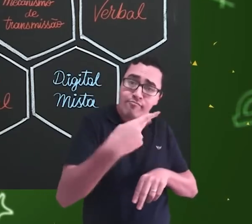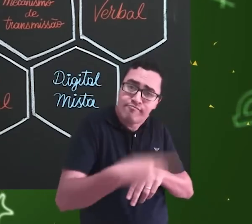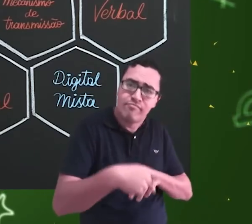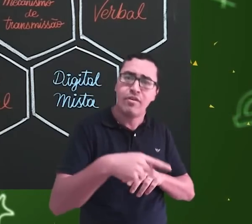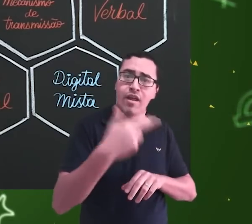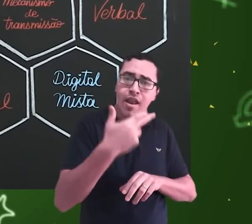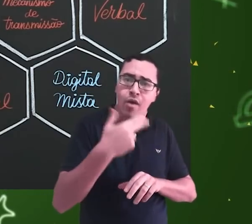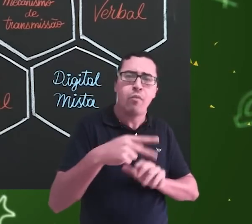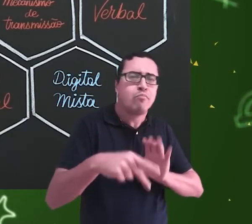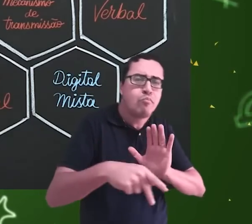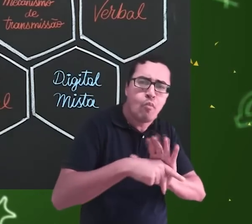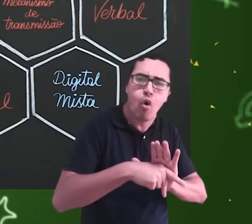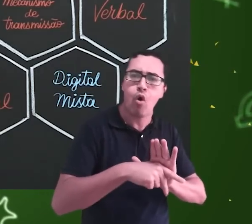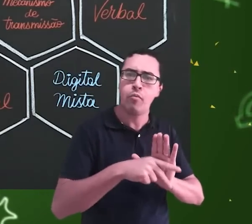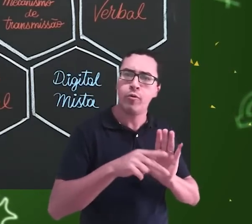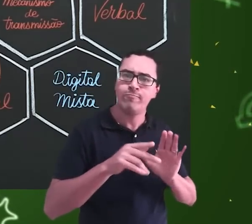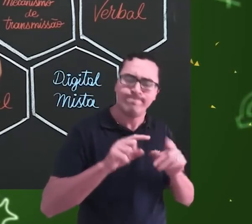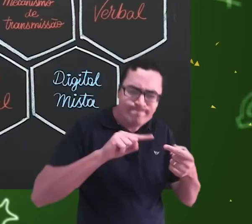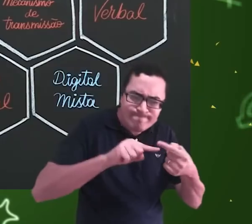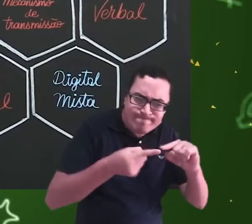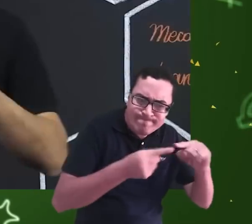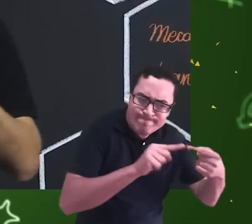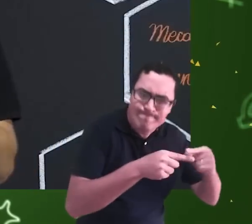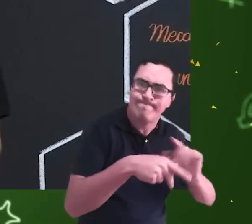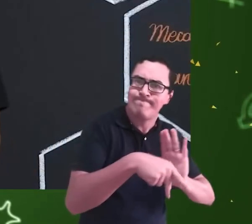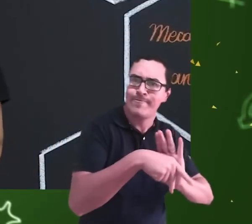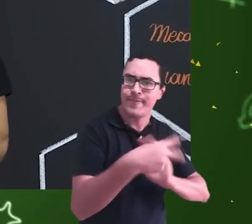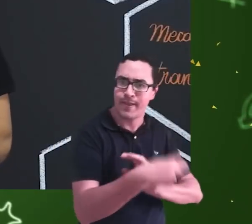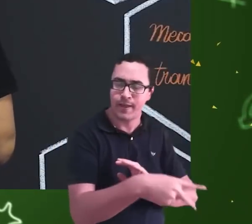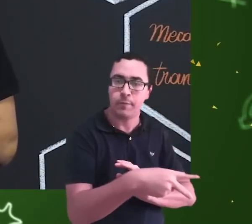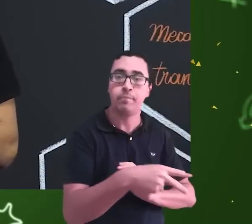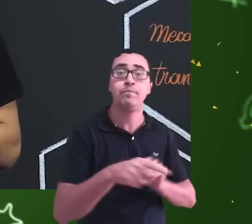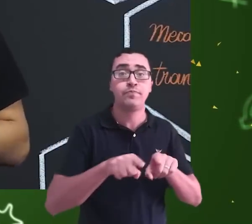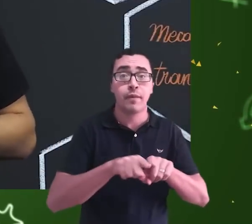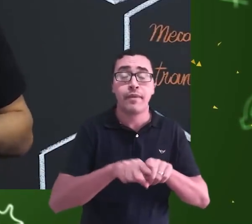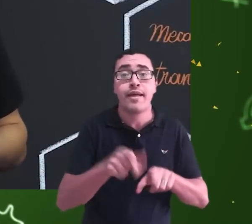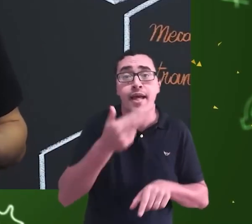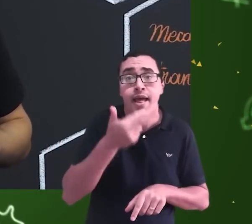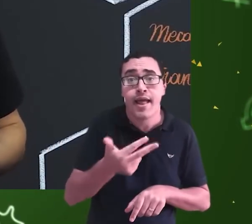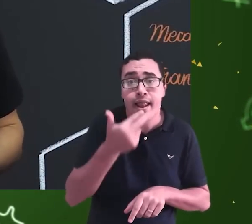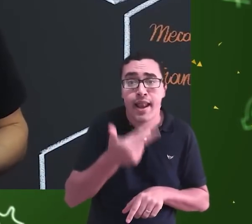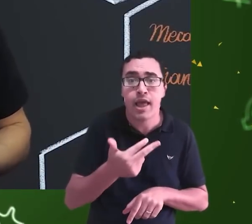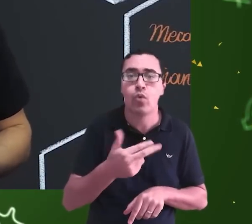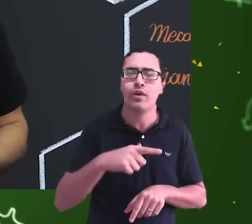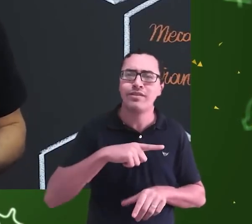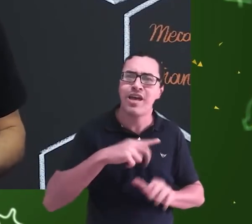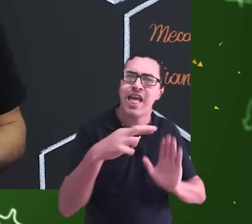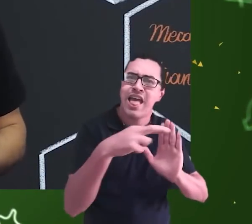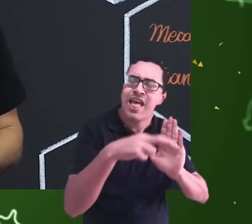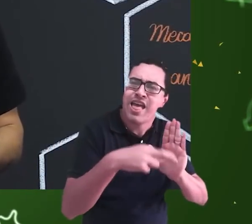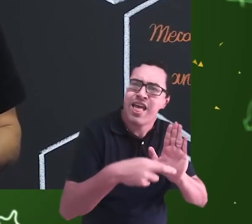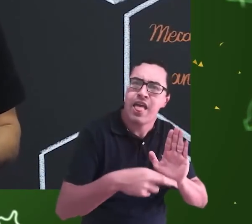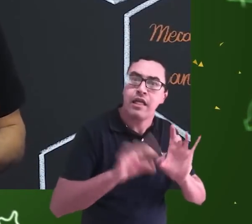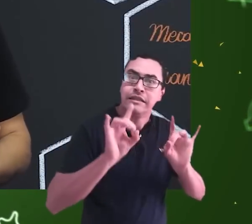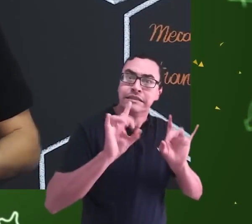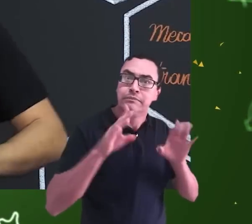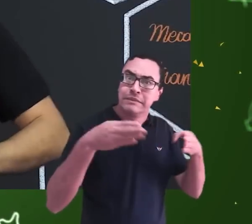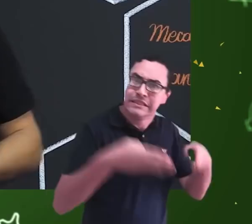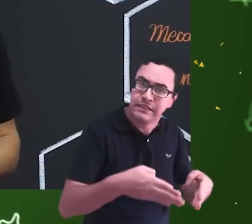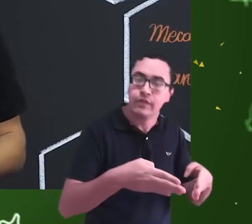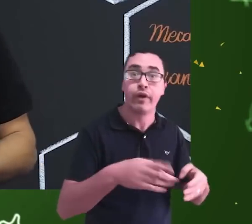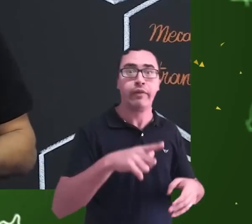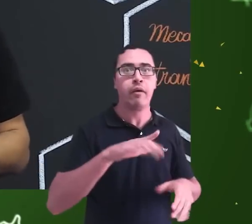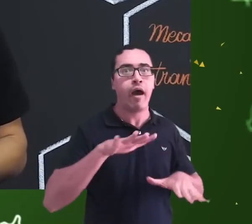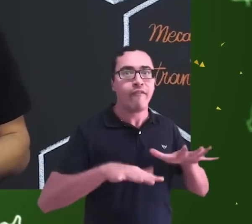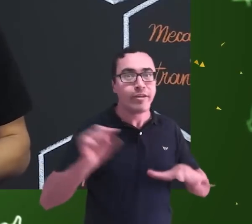complexa. Língua também é aquilo que gira em torno de regras tão específicas que dão um certo tipo de medo em